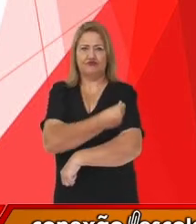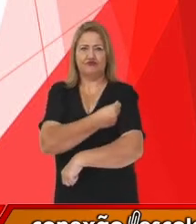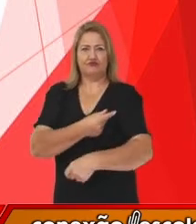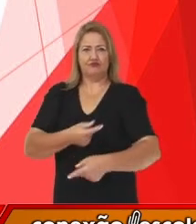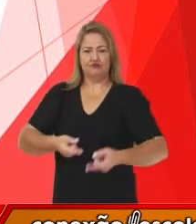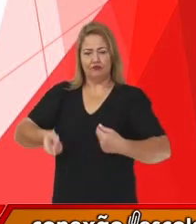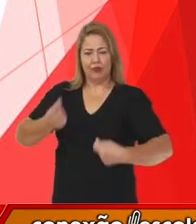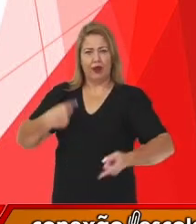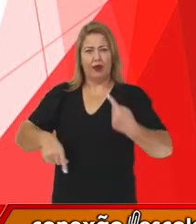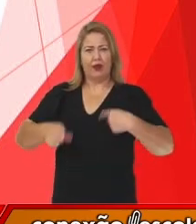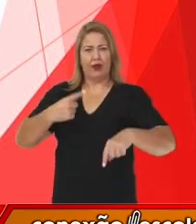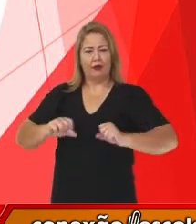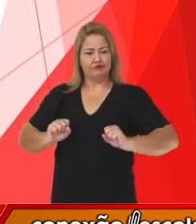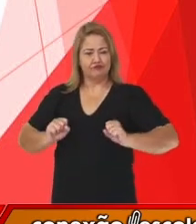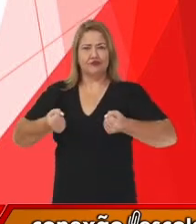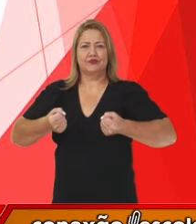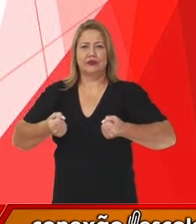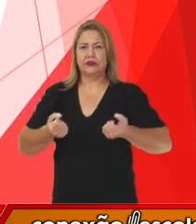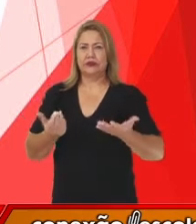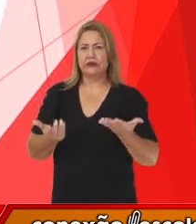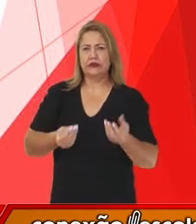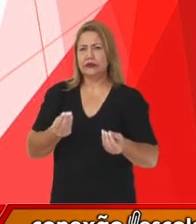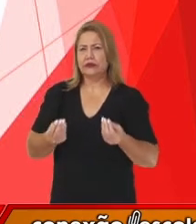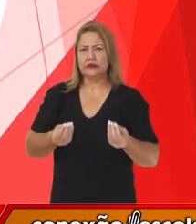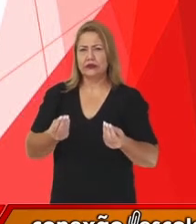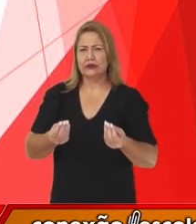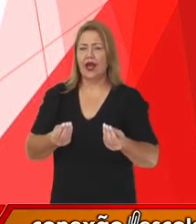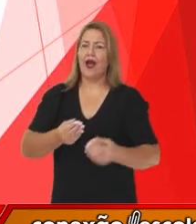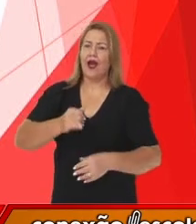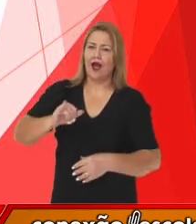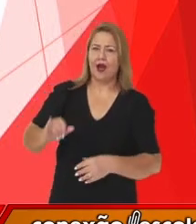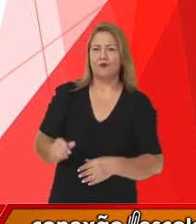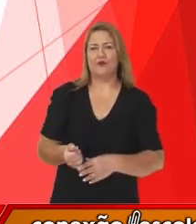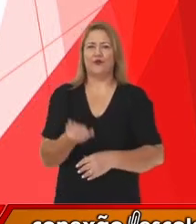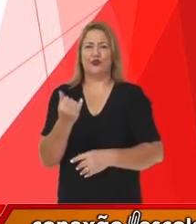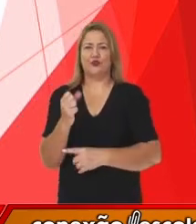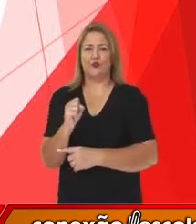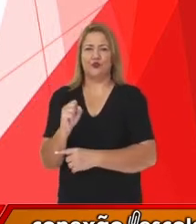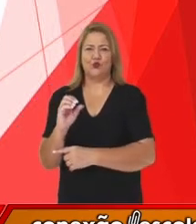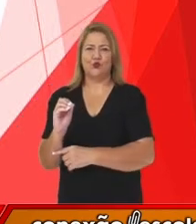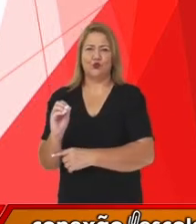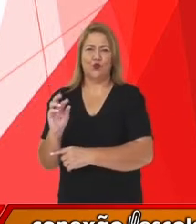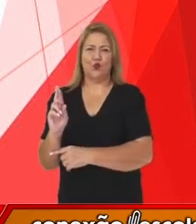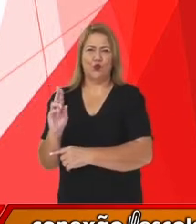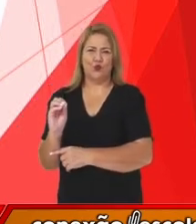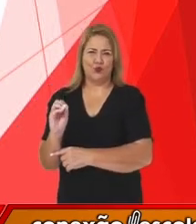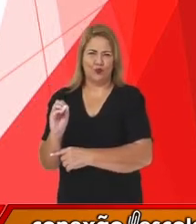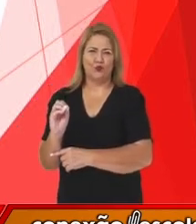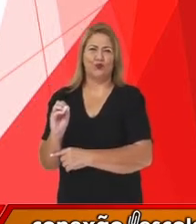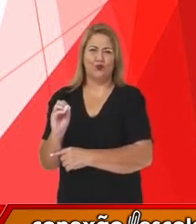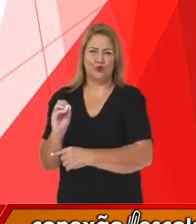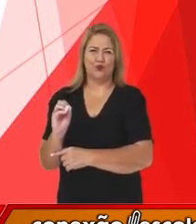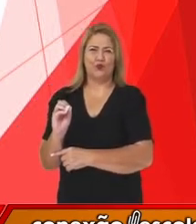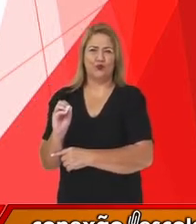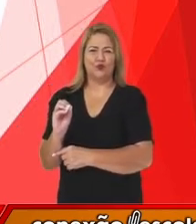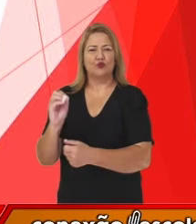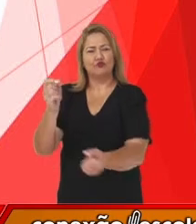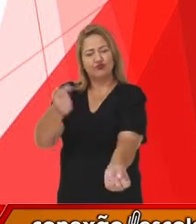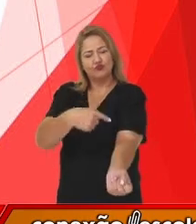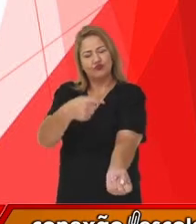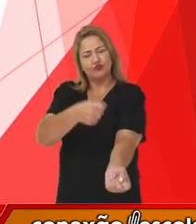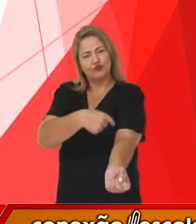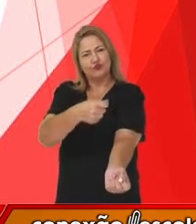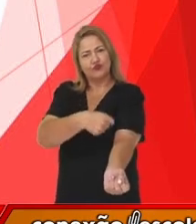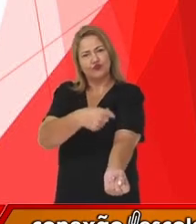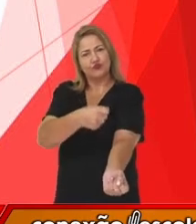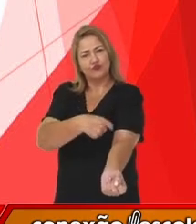anticorpos. Então, nesse caso, é utilizado o que nós chamamos de soro. Esses soros já